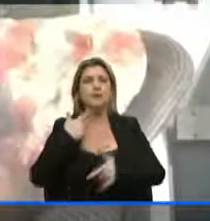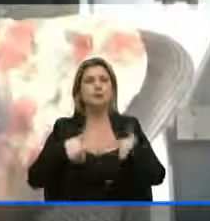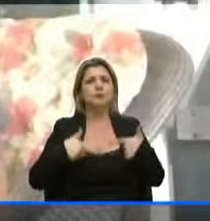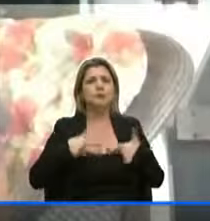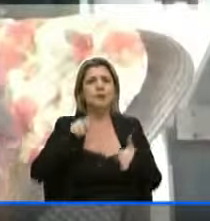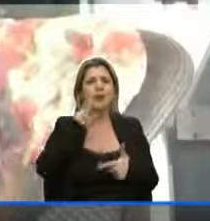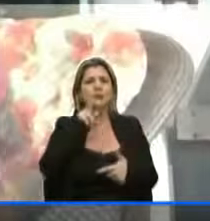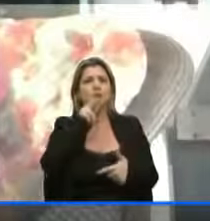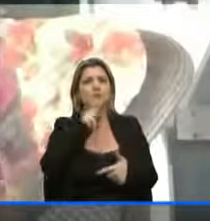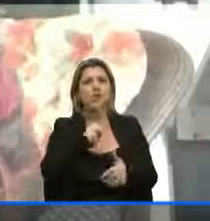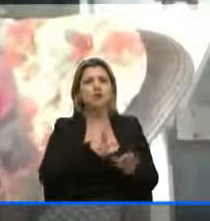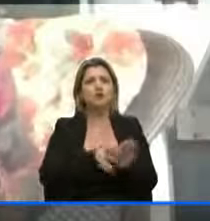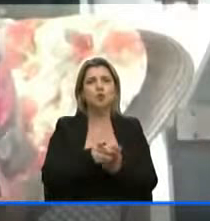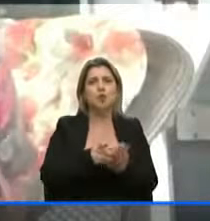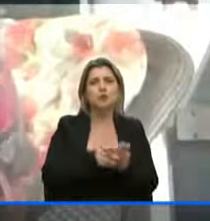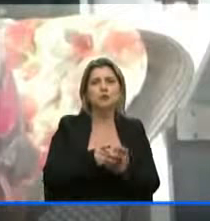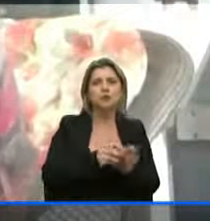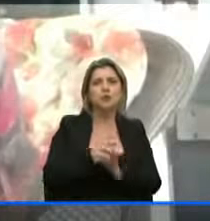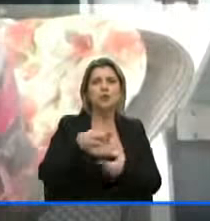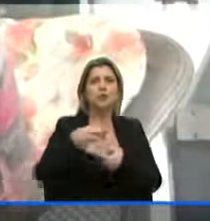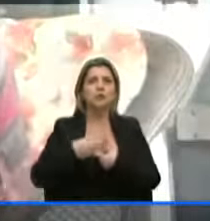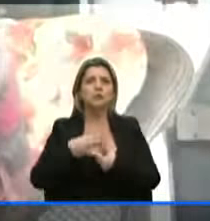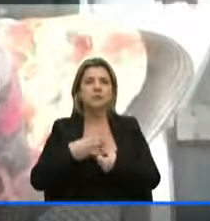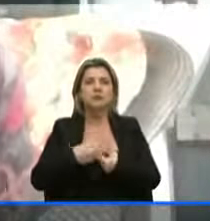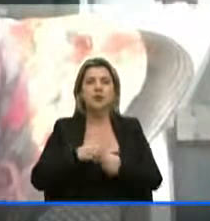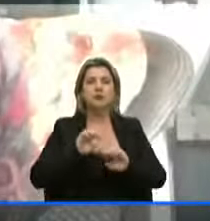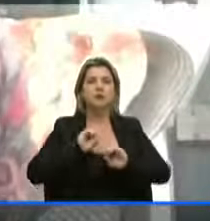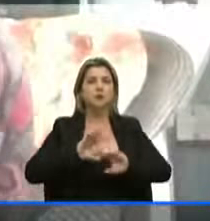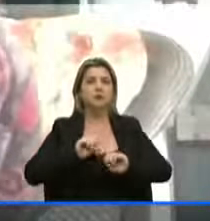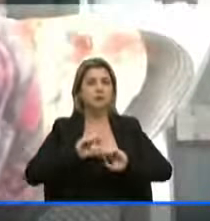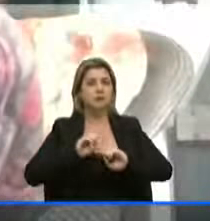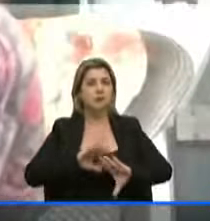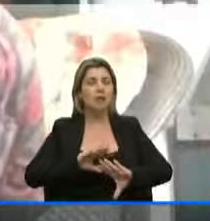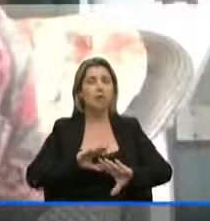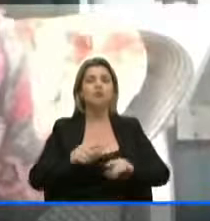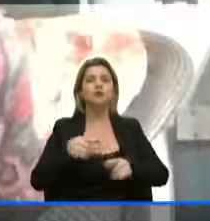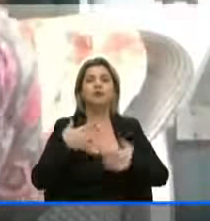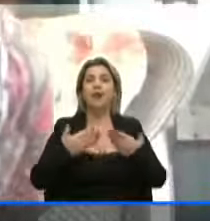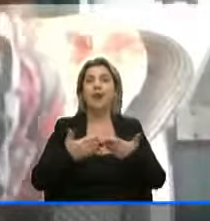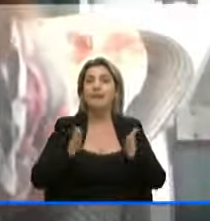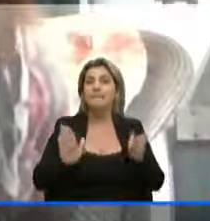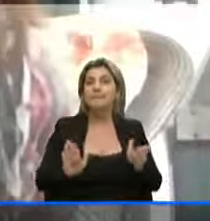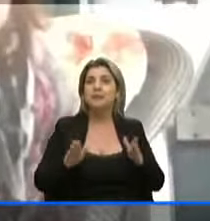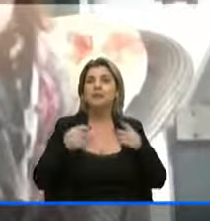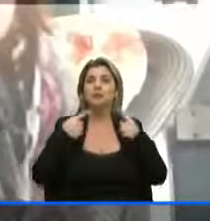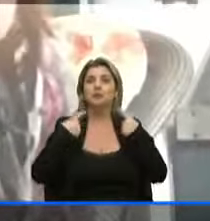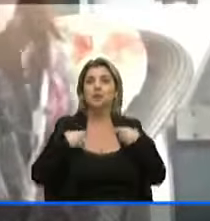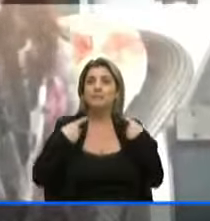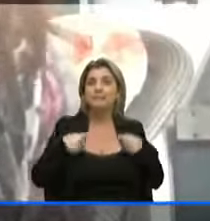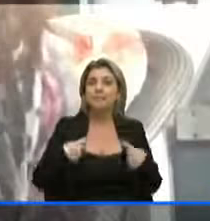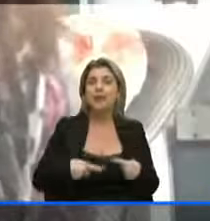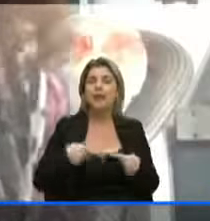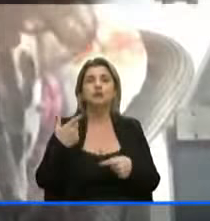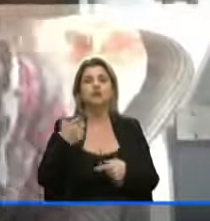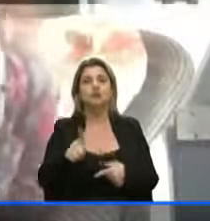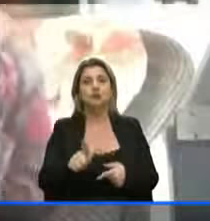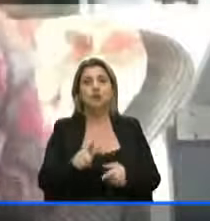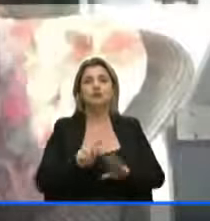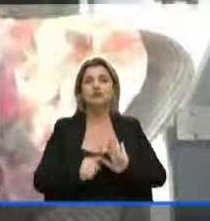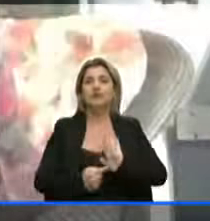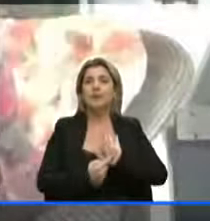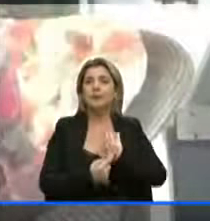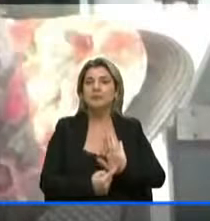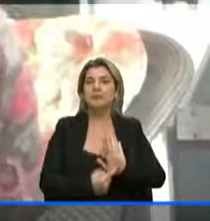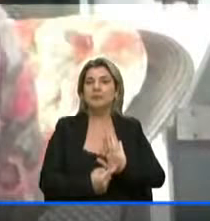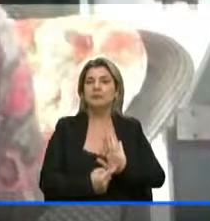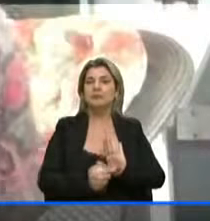Conselho Municipal de Educação quanto das escolas, de abrir um debate de novo por apresentação de portaria por